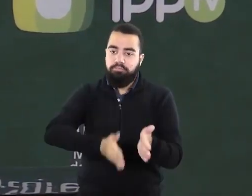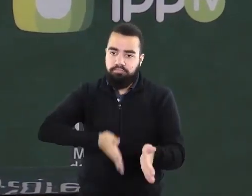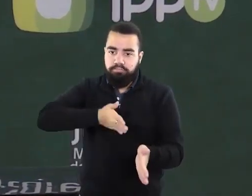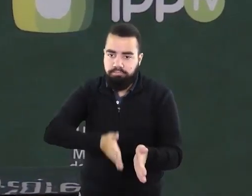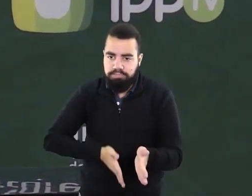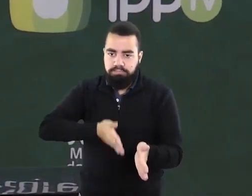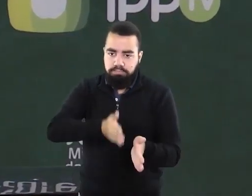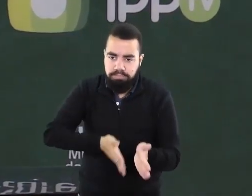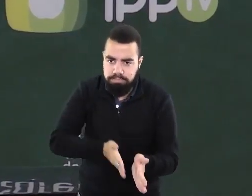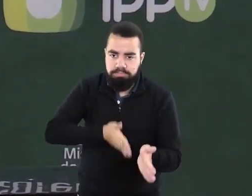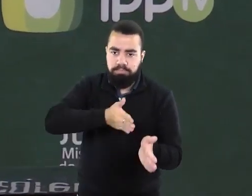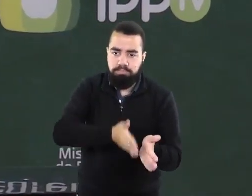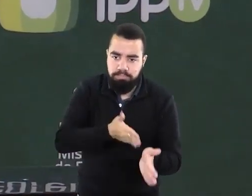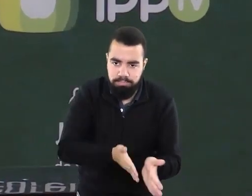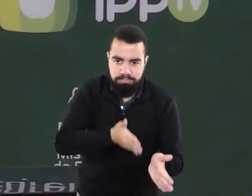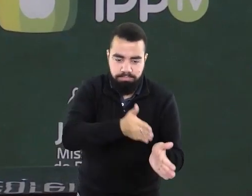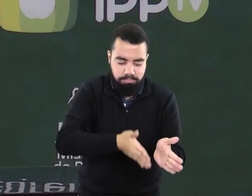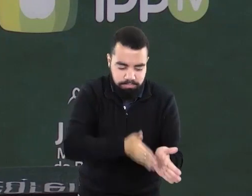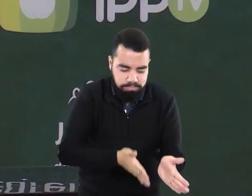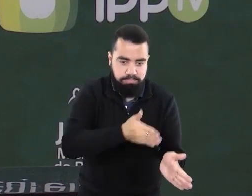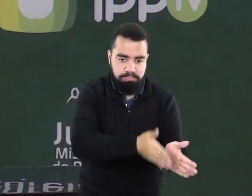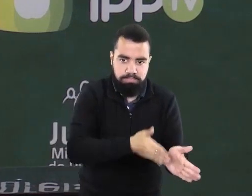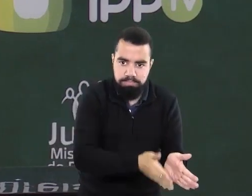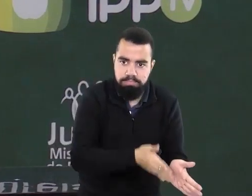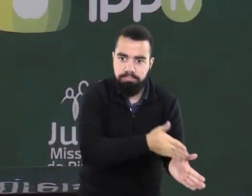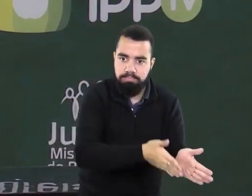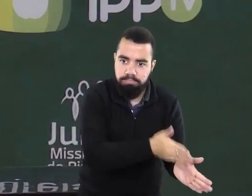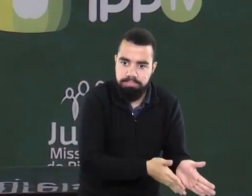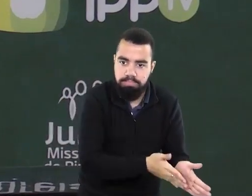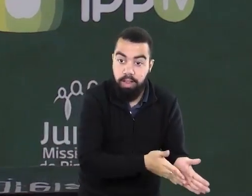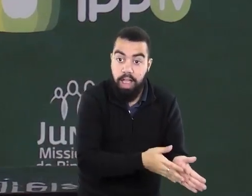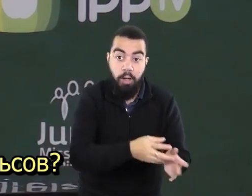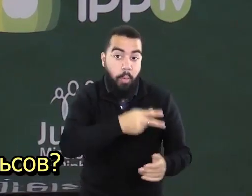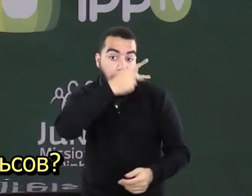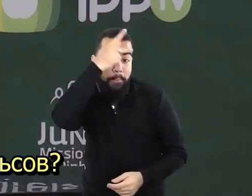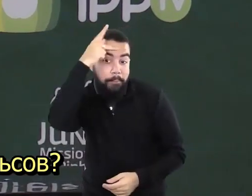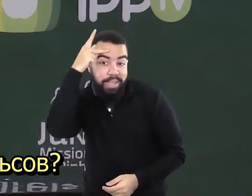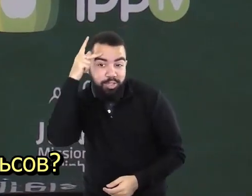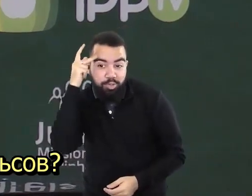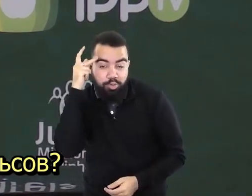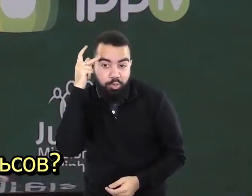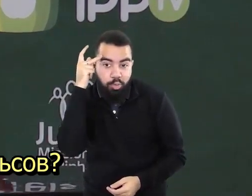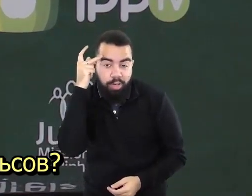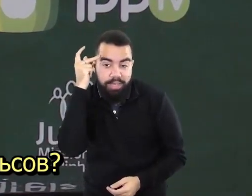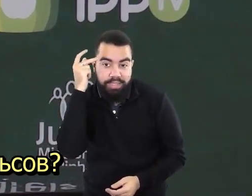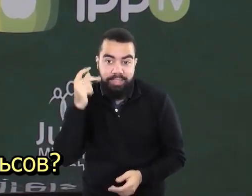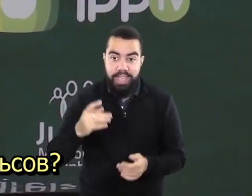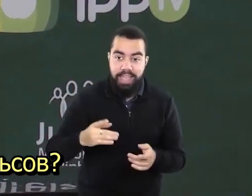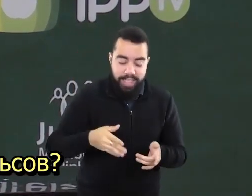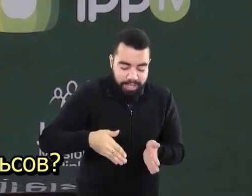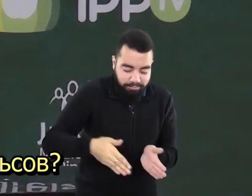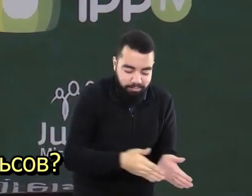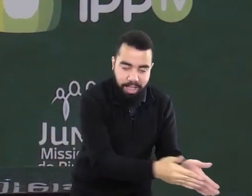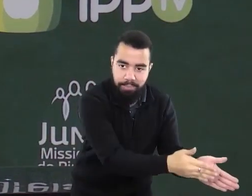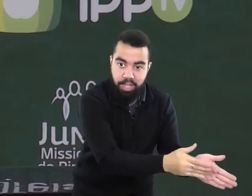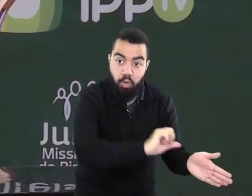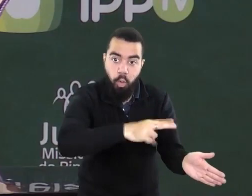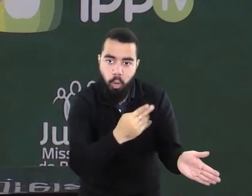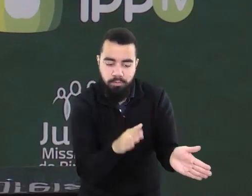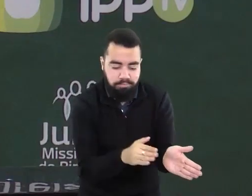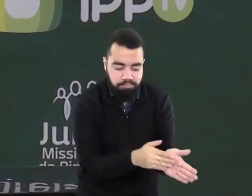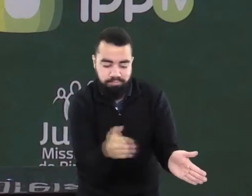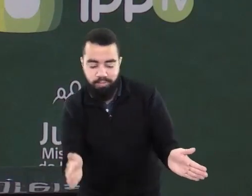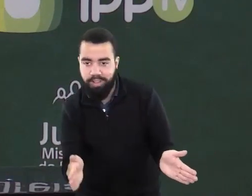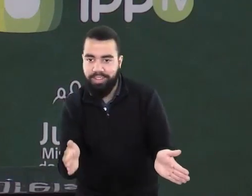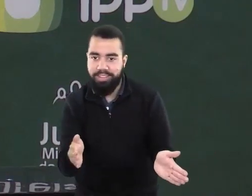a estrada de ferro, transportando pessoas com segurança, é quando ele anda no trilho ou fora do trilho? Quando ele